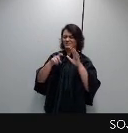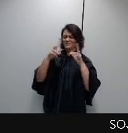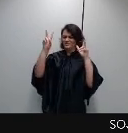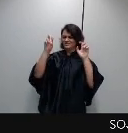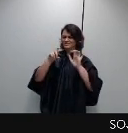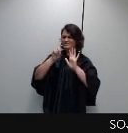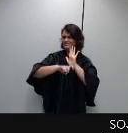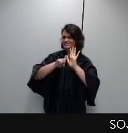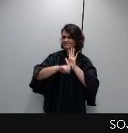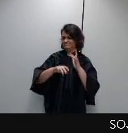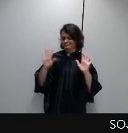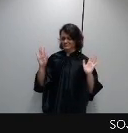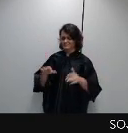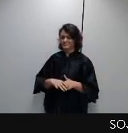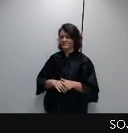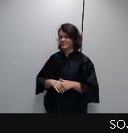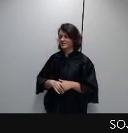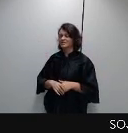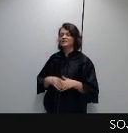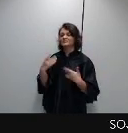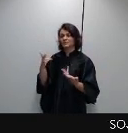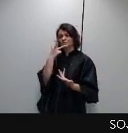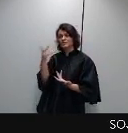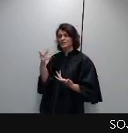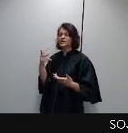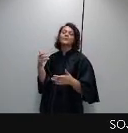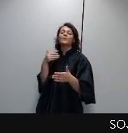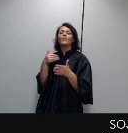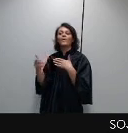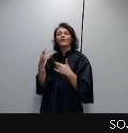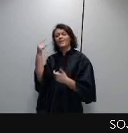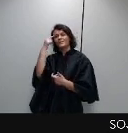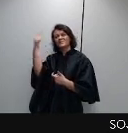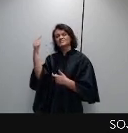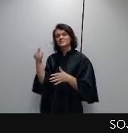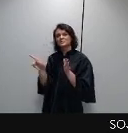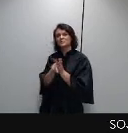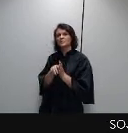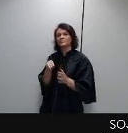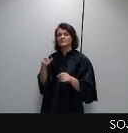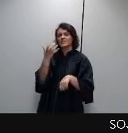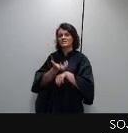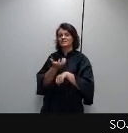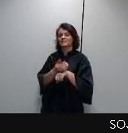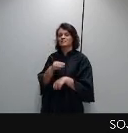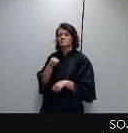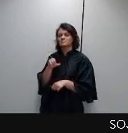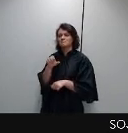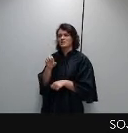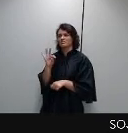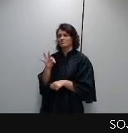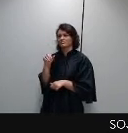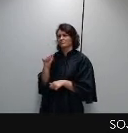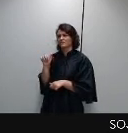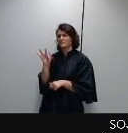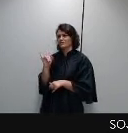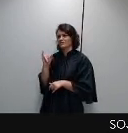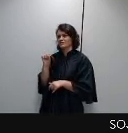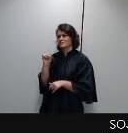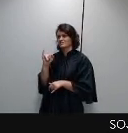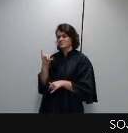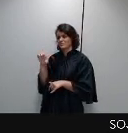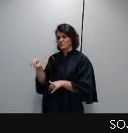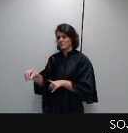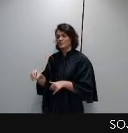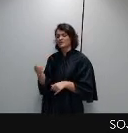que para quem somente o pensamento metafísico é capaz de conduzir o espírito humano a descoberta das metáforas